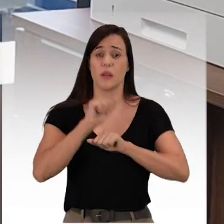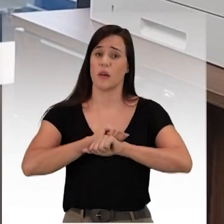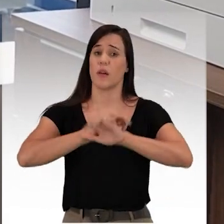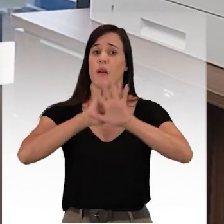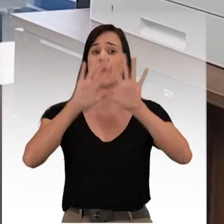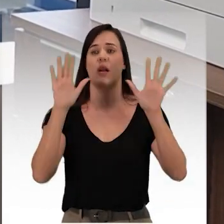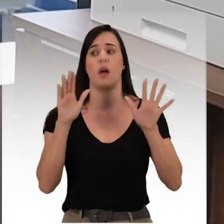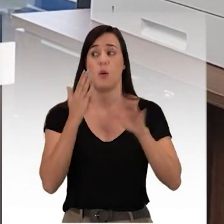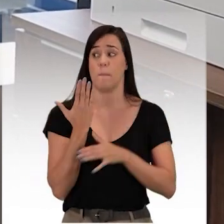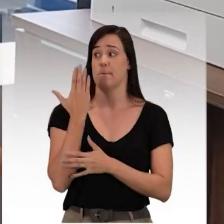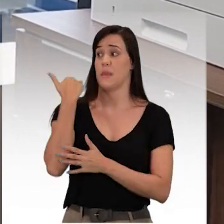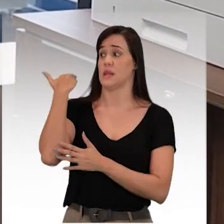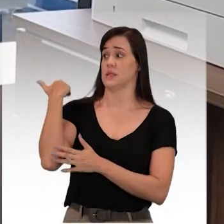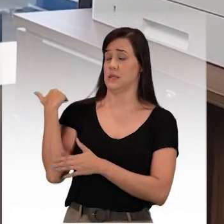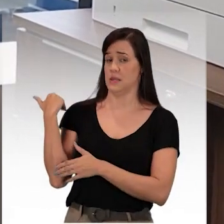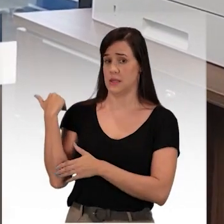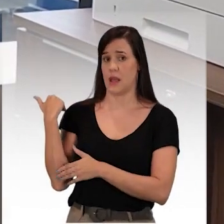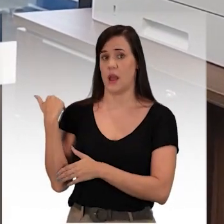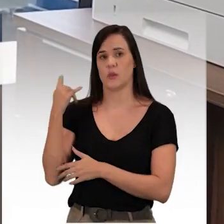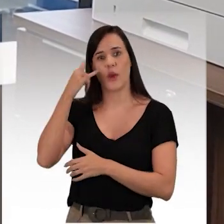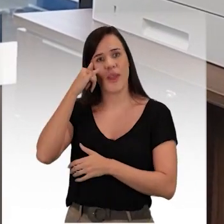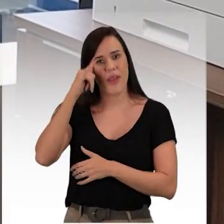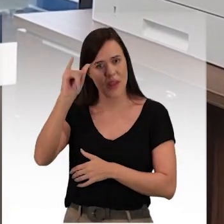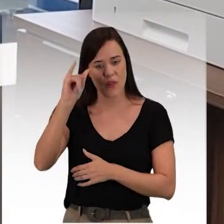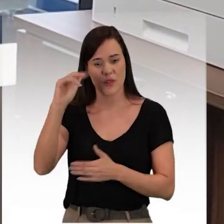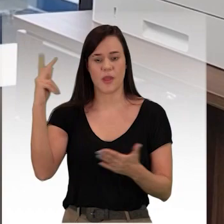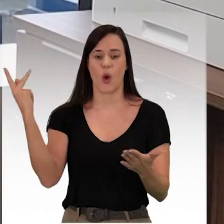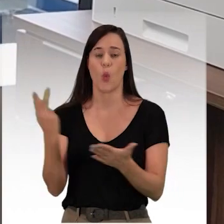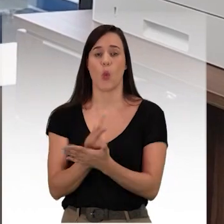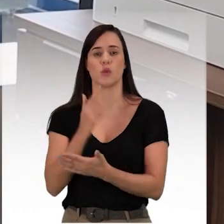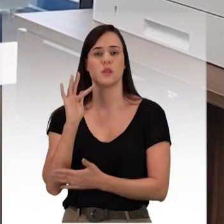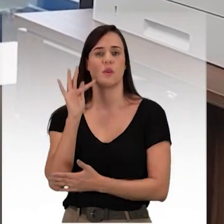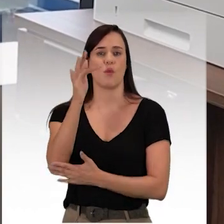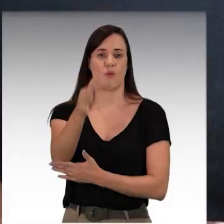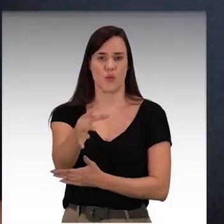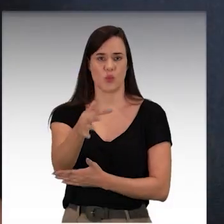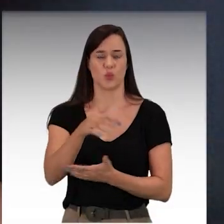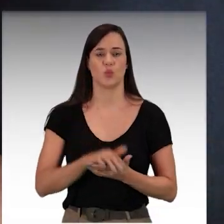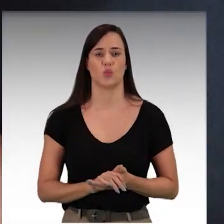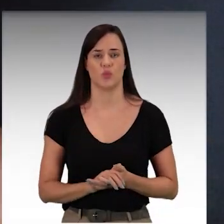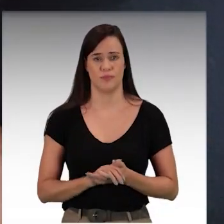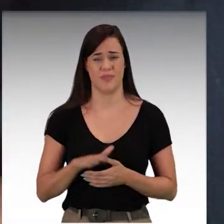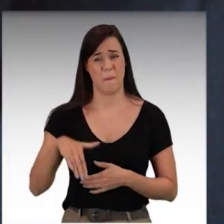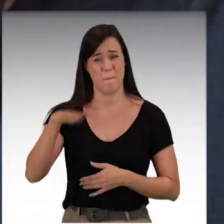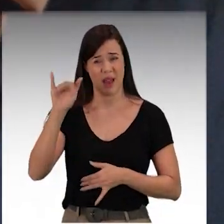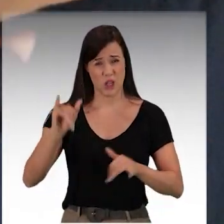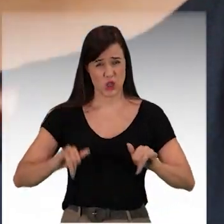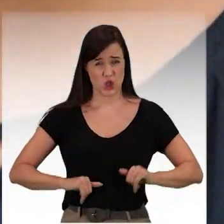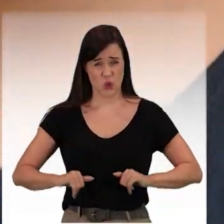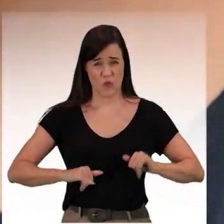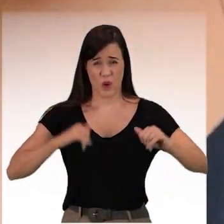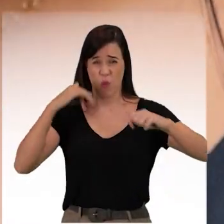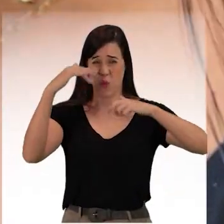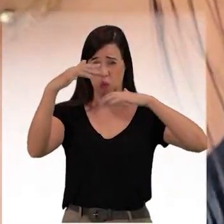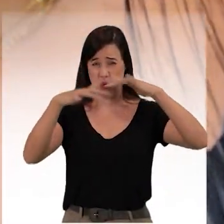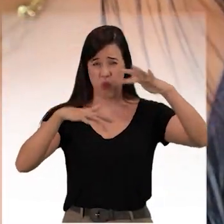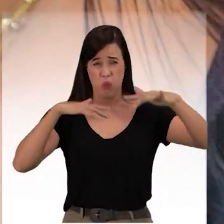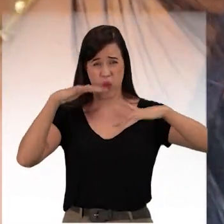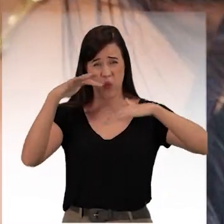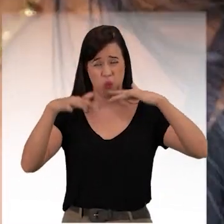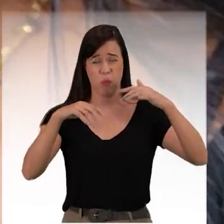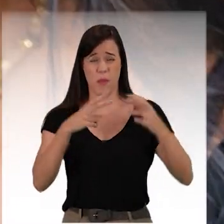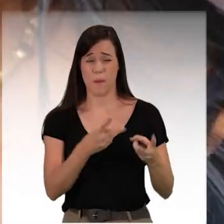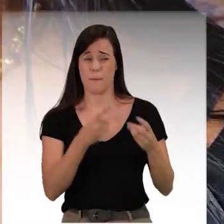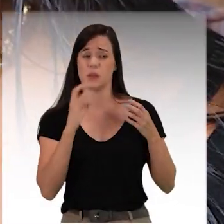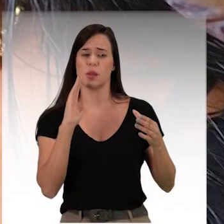entender exatamente o passado e para evitar que ele se repita no futuro. Quem mais sofreu com os efeitos da fumaça